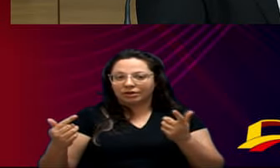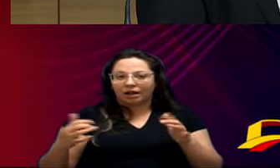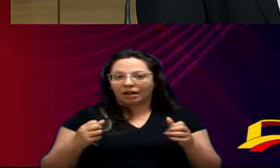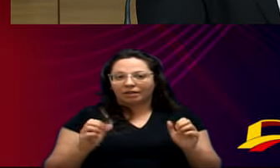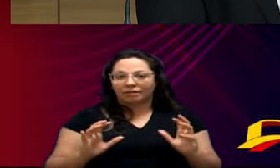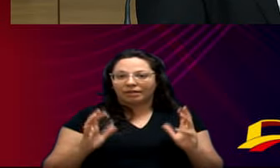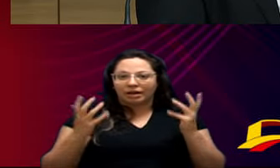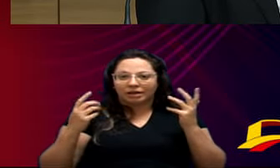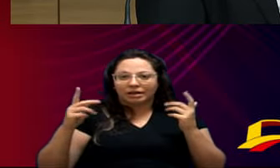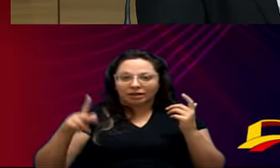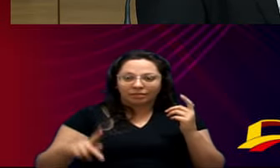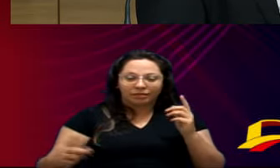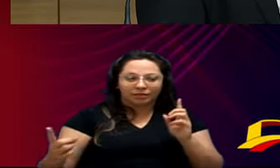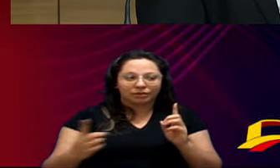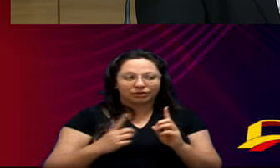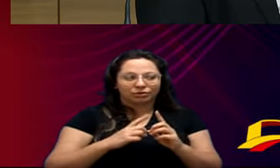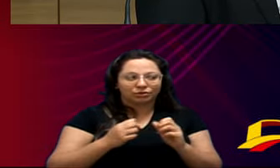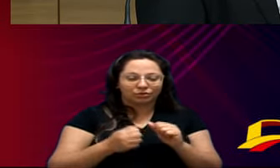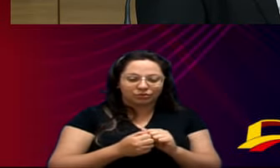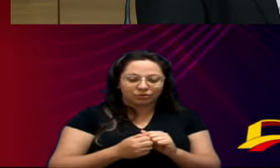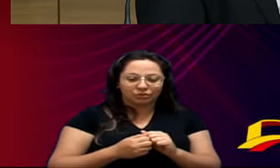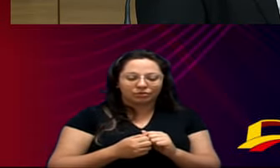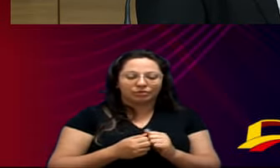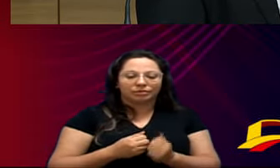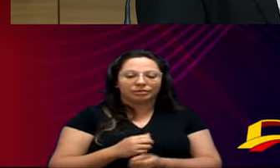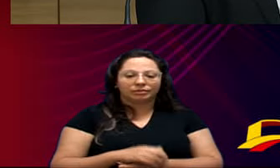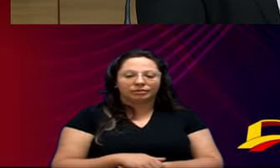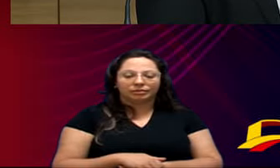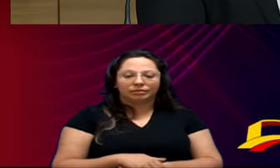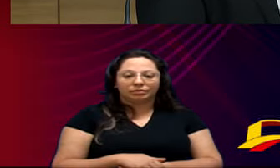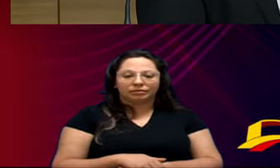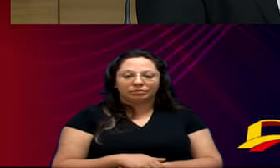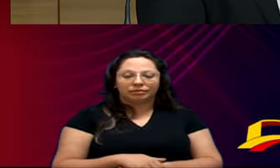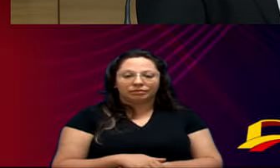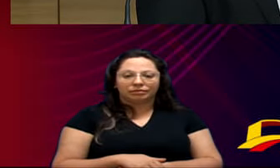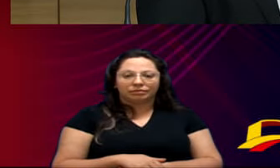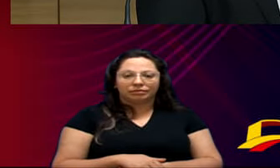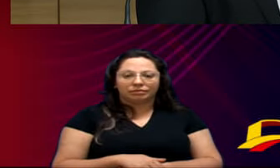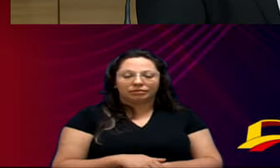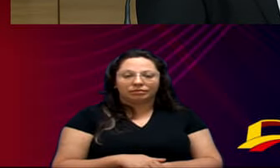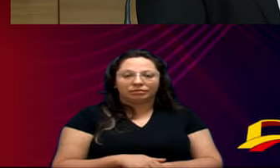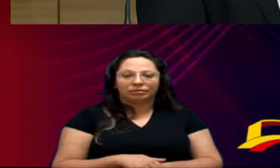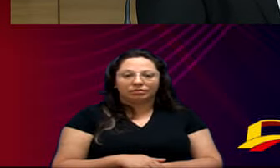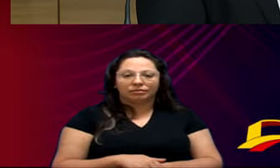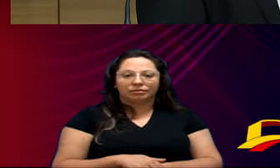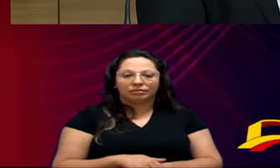rever isso melhor né então viaturas seis sete viaturas numa inauguração